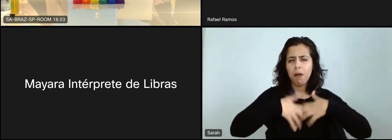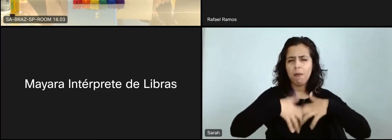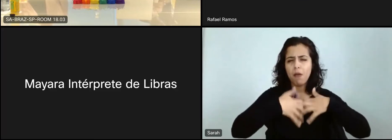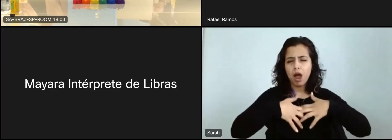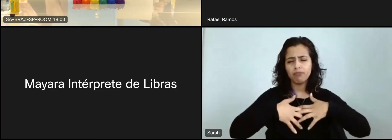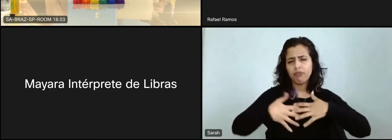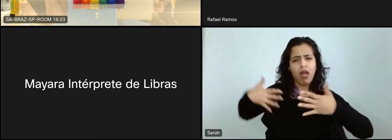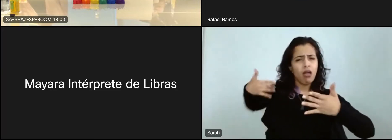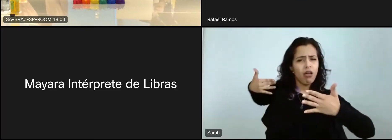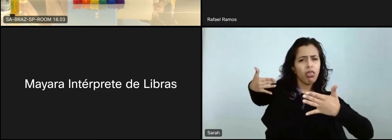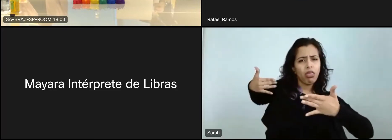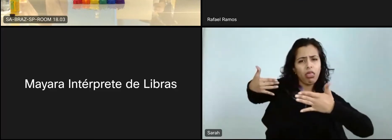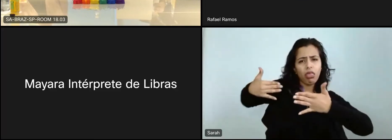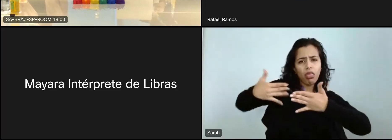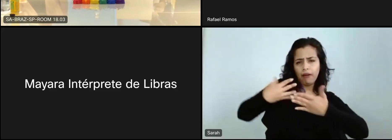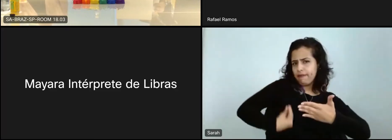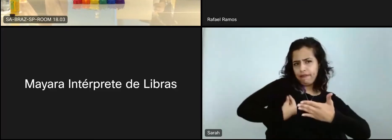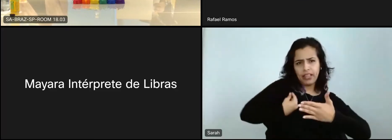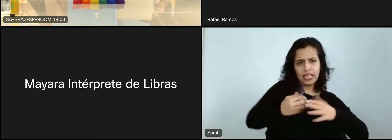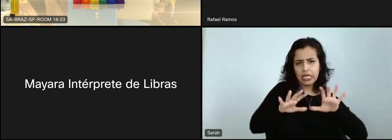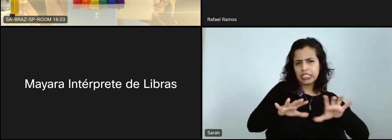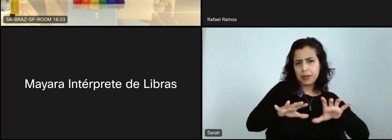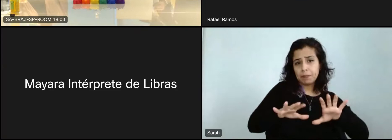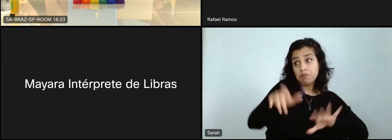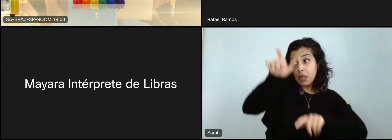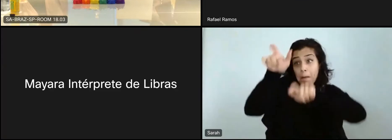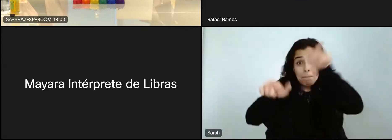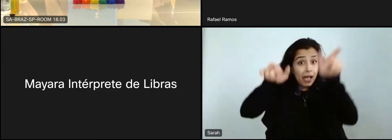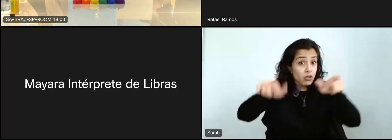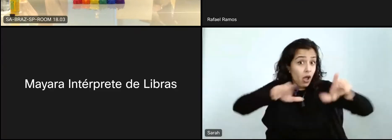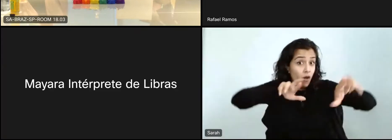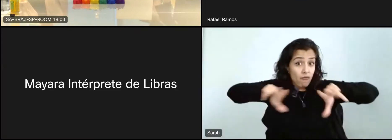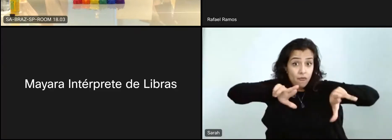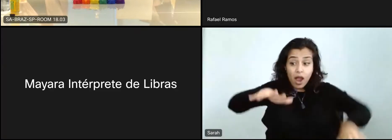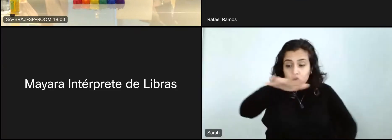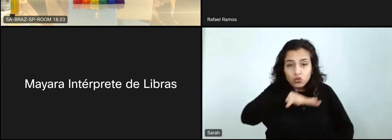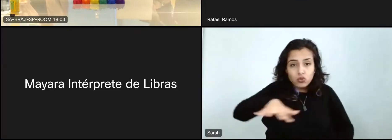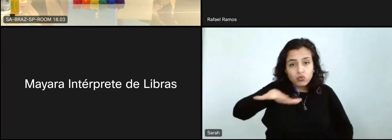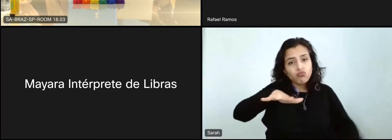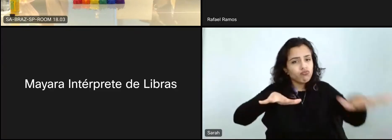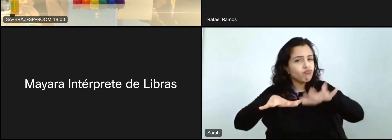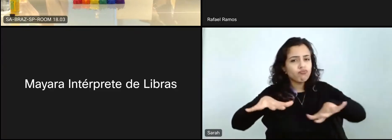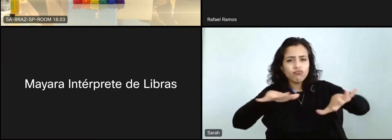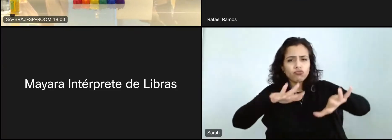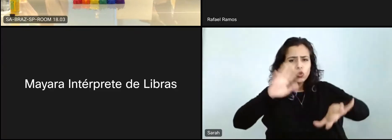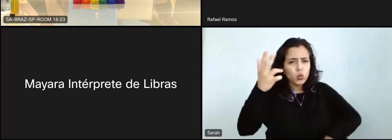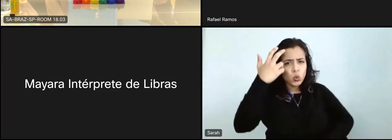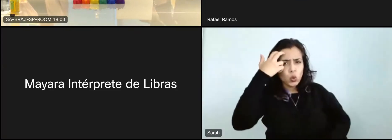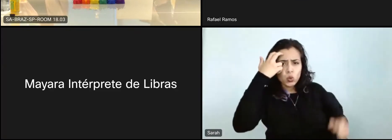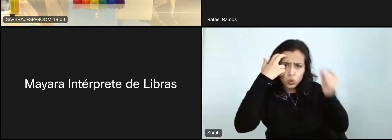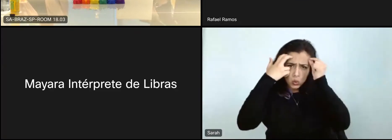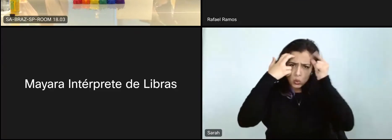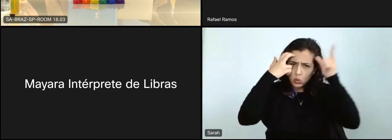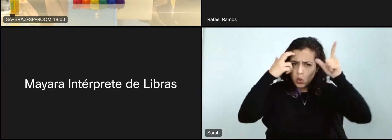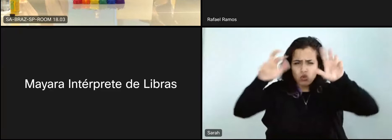um tem uma cultura, cada um tem uma religião, cada um está dentro de uma sociedade, e tudo que nós aprendemos ao longo